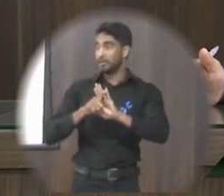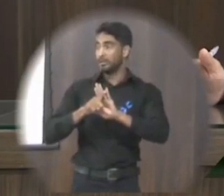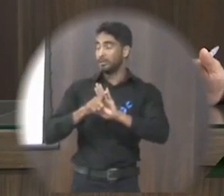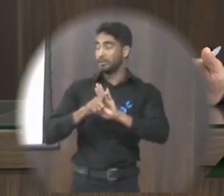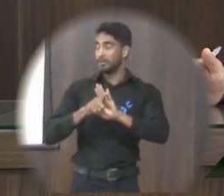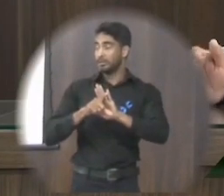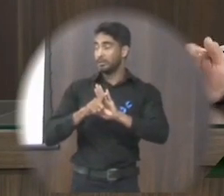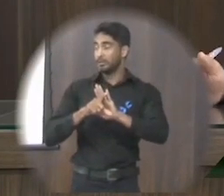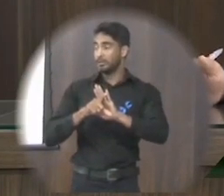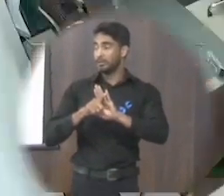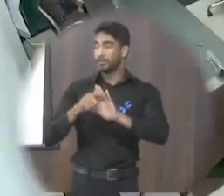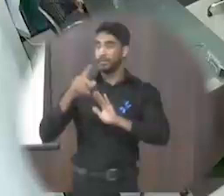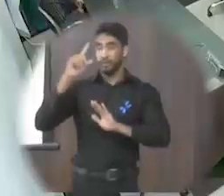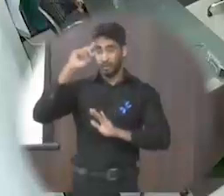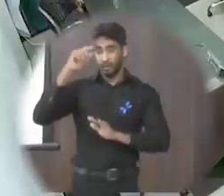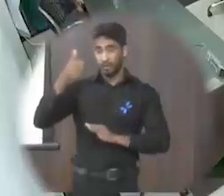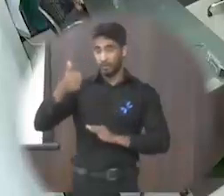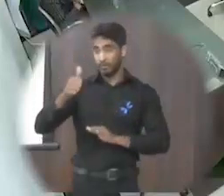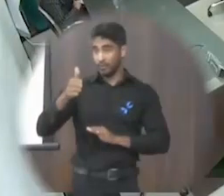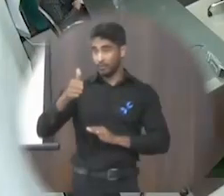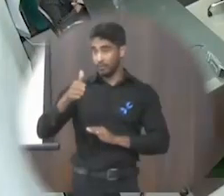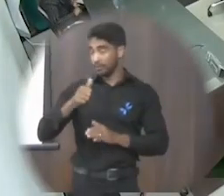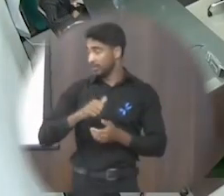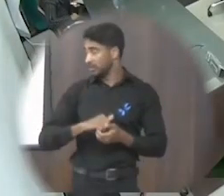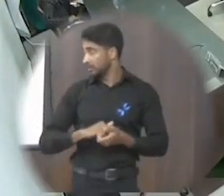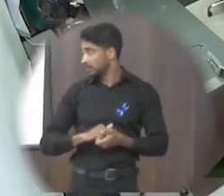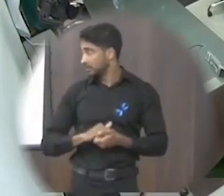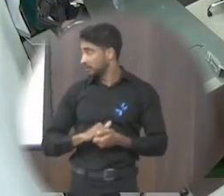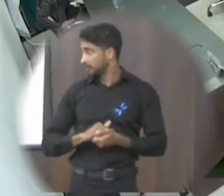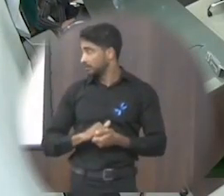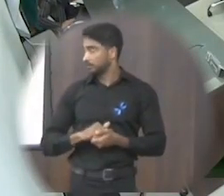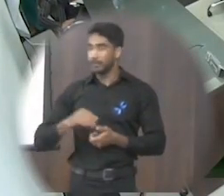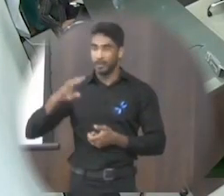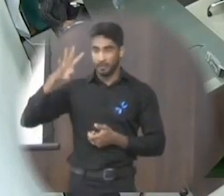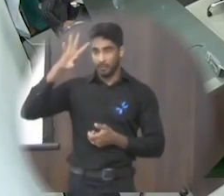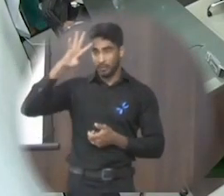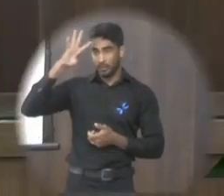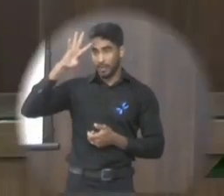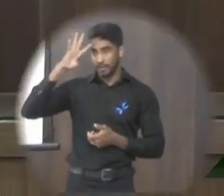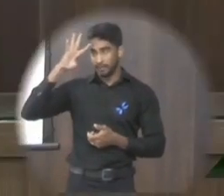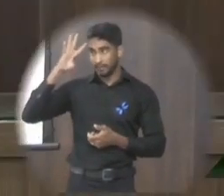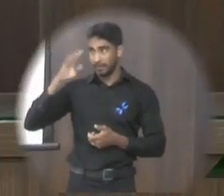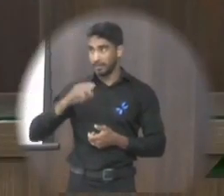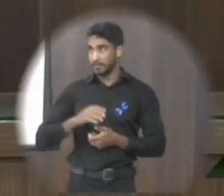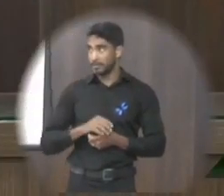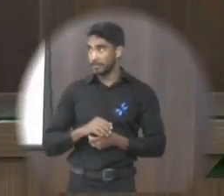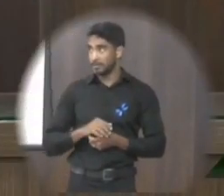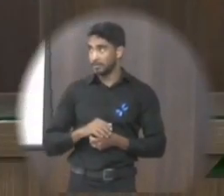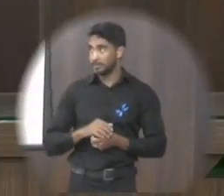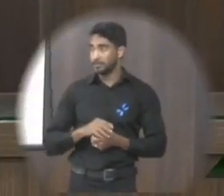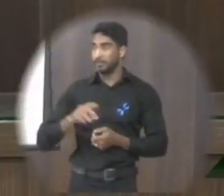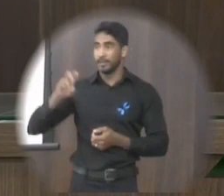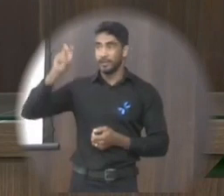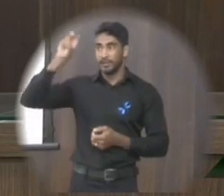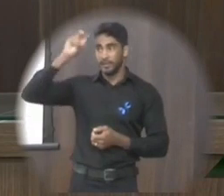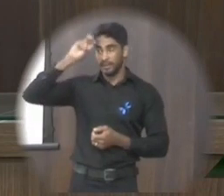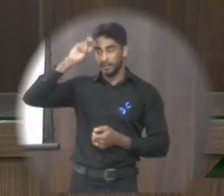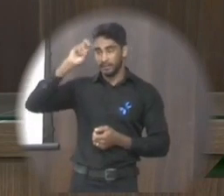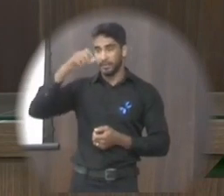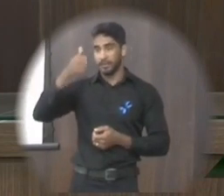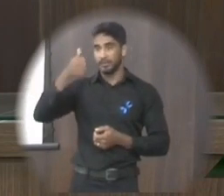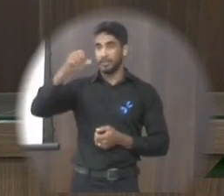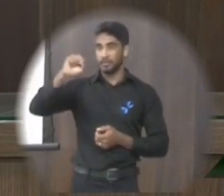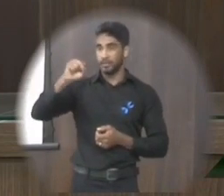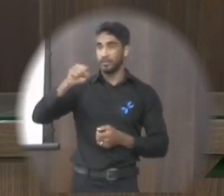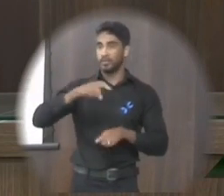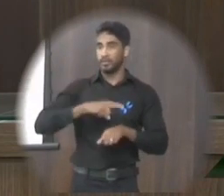088-2021. Dia 11, salvo engano, vai dar quarta-feira, é isso? Quinta. Quinta-feira, 18 horas, tá